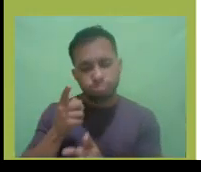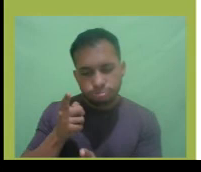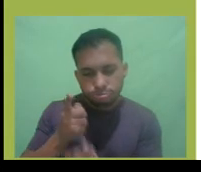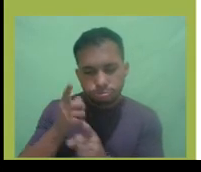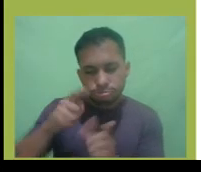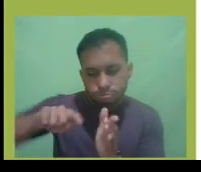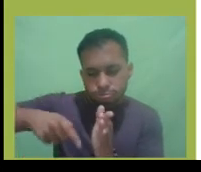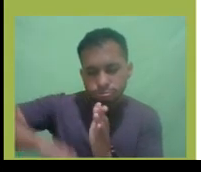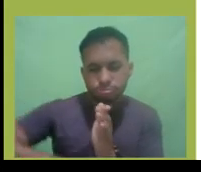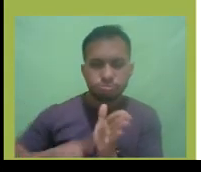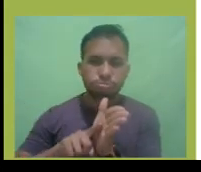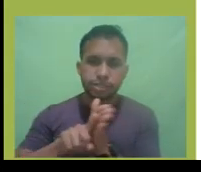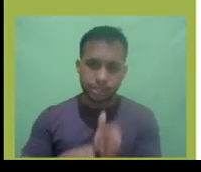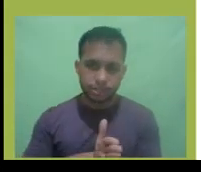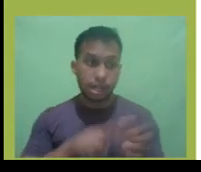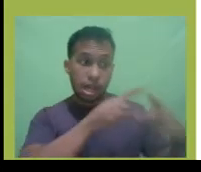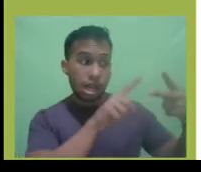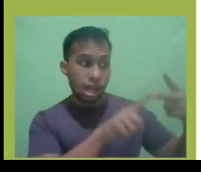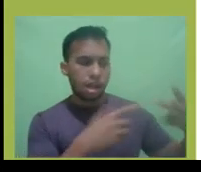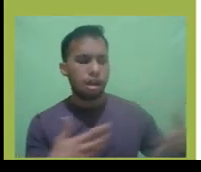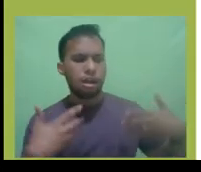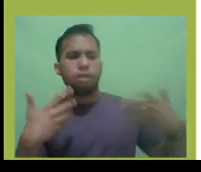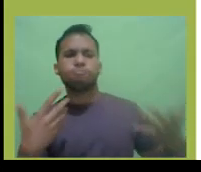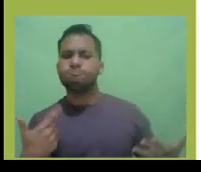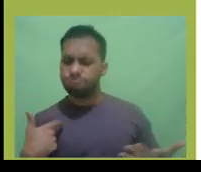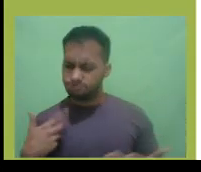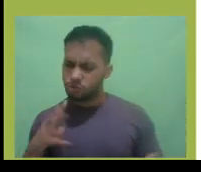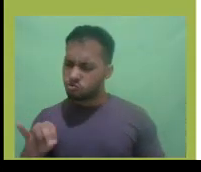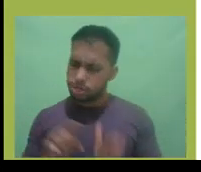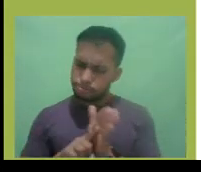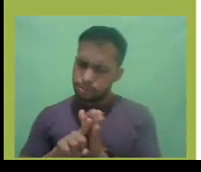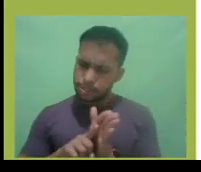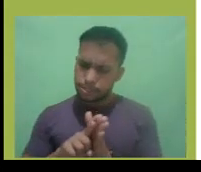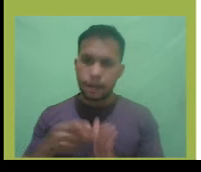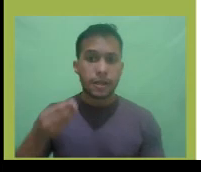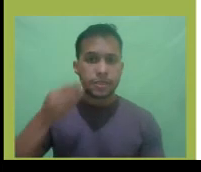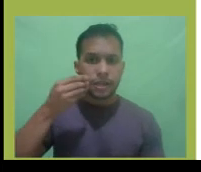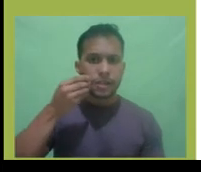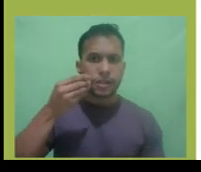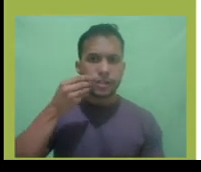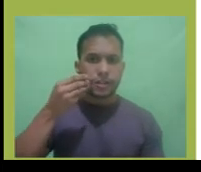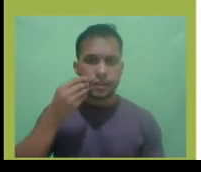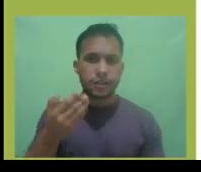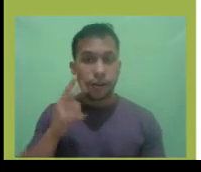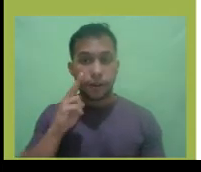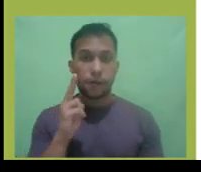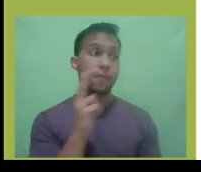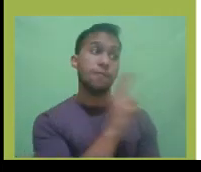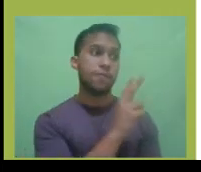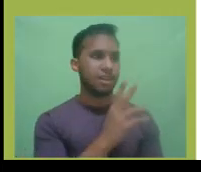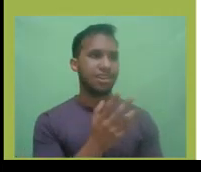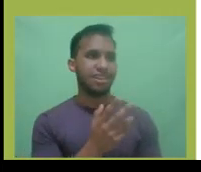essas perguntas motivaram o desenvolvimento de um experimento com uma planta controle, uma planta sobre estresse hídrico